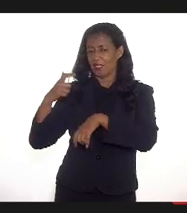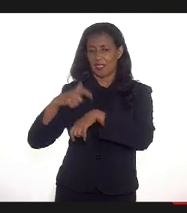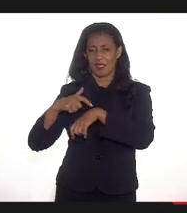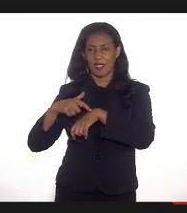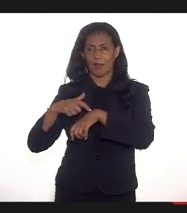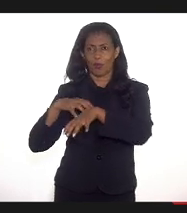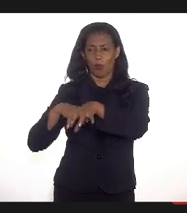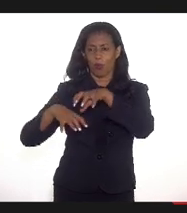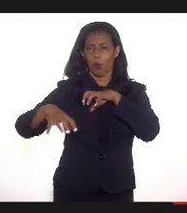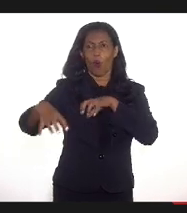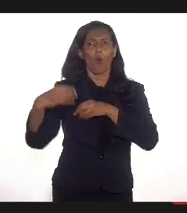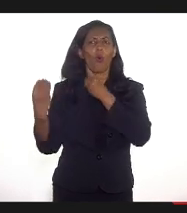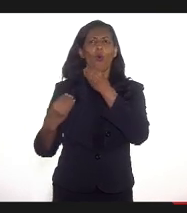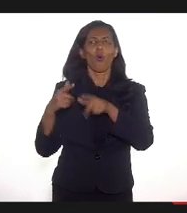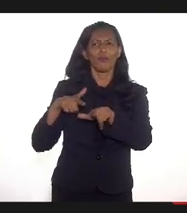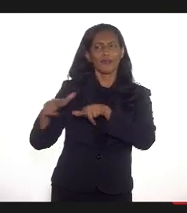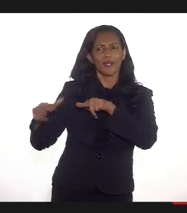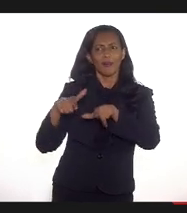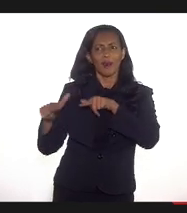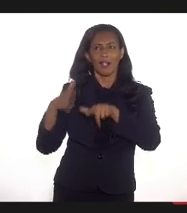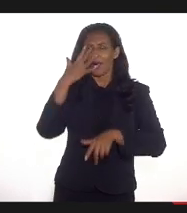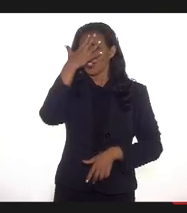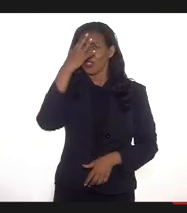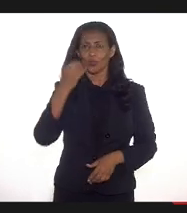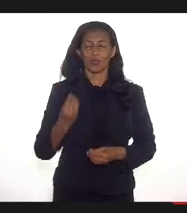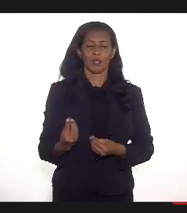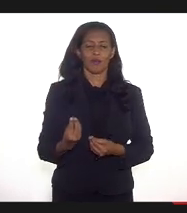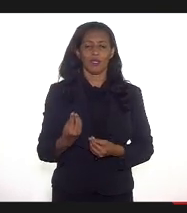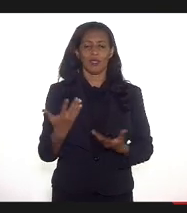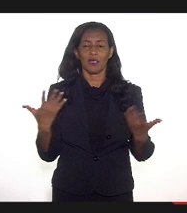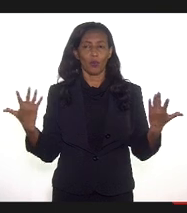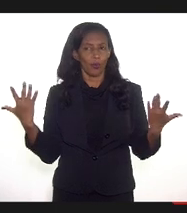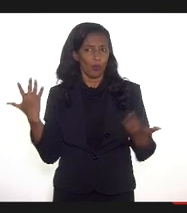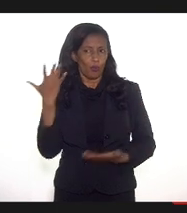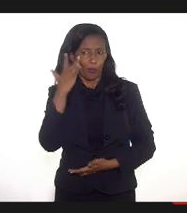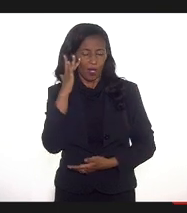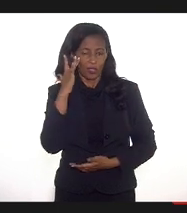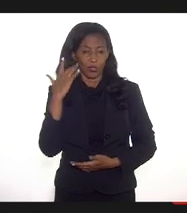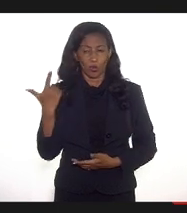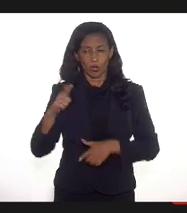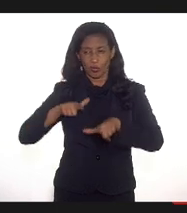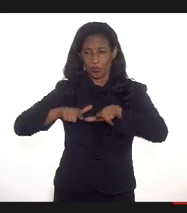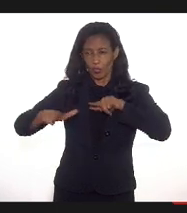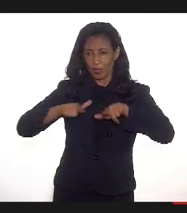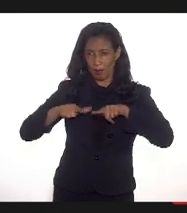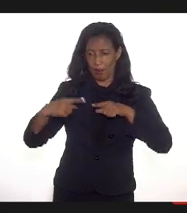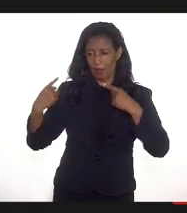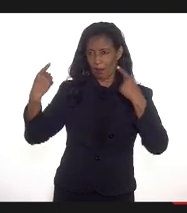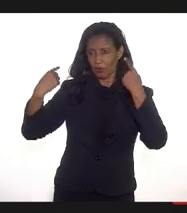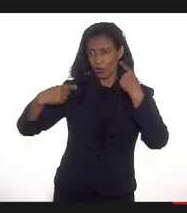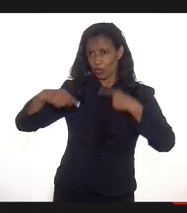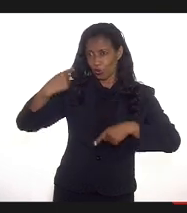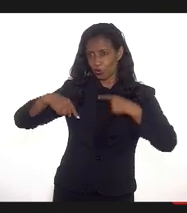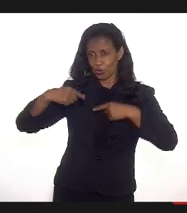remota. Né? Então, eu acho que quando a gente for trabalhar e discutir isso,